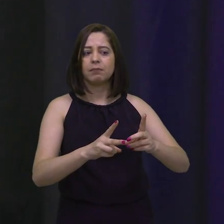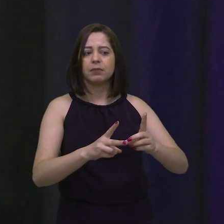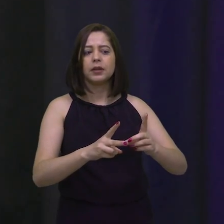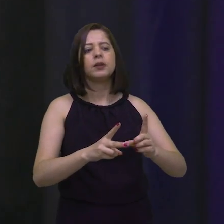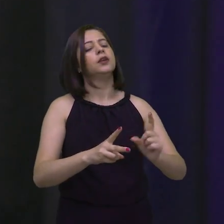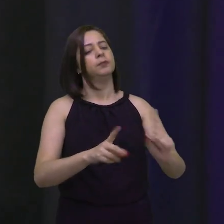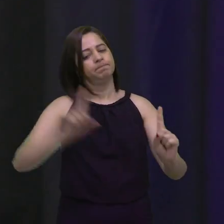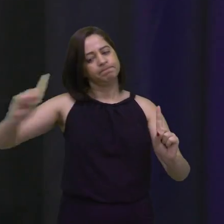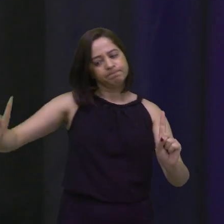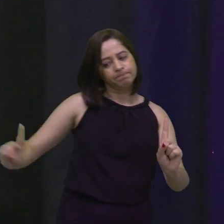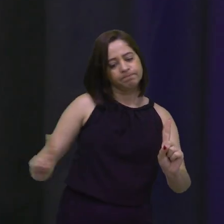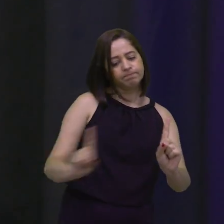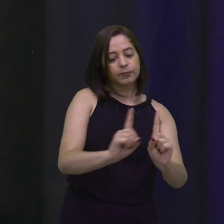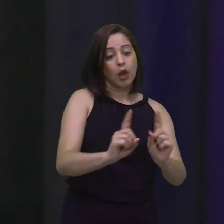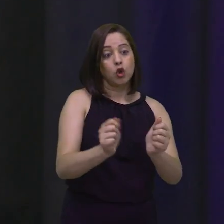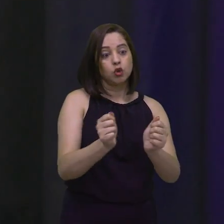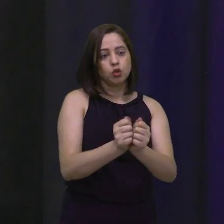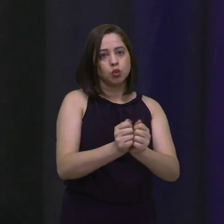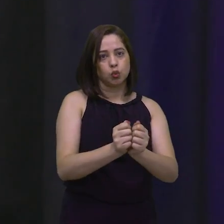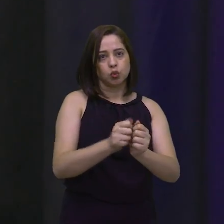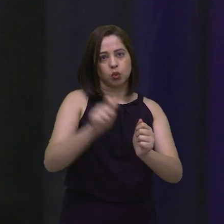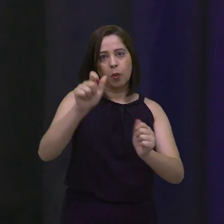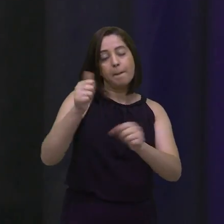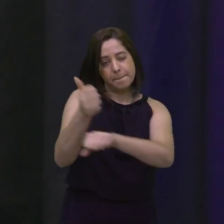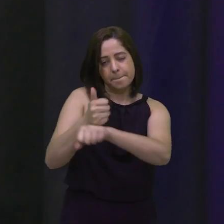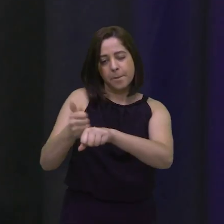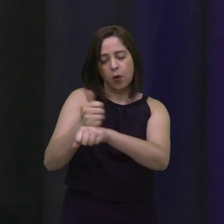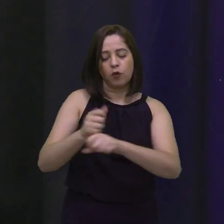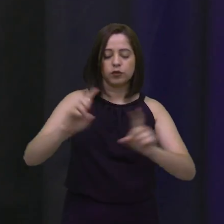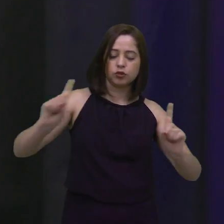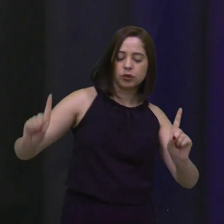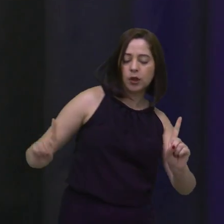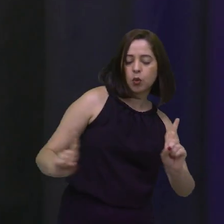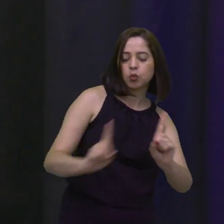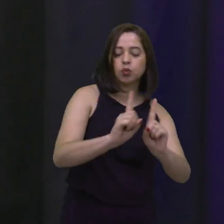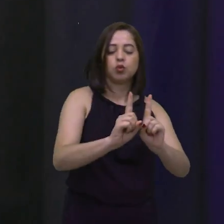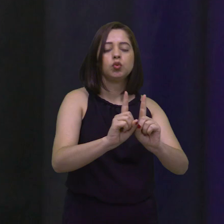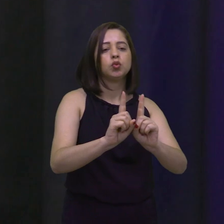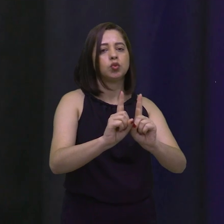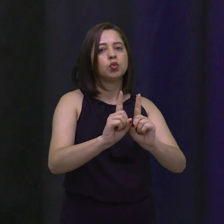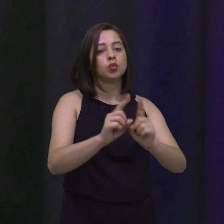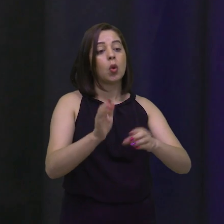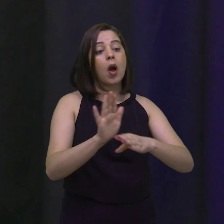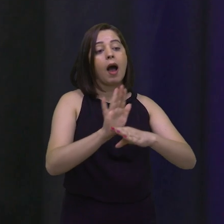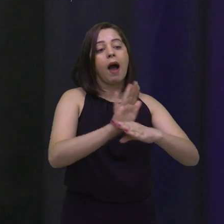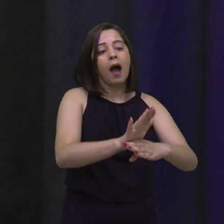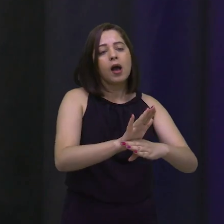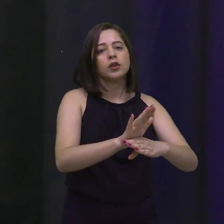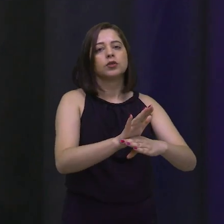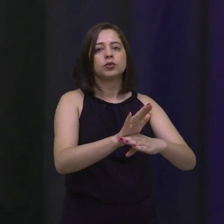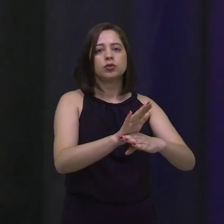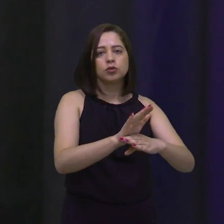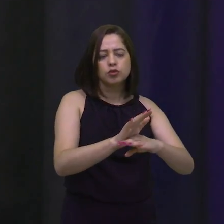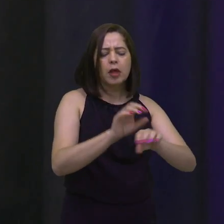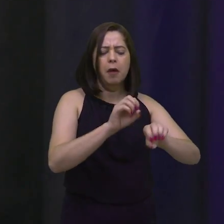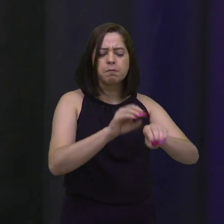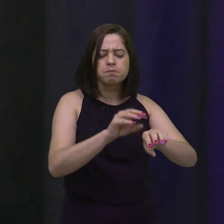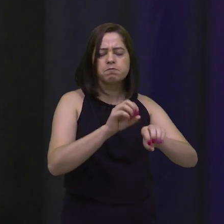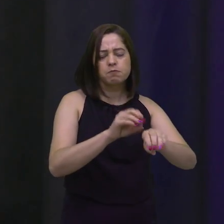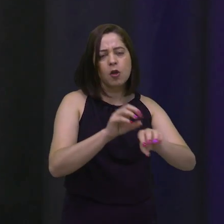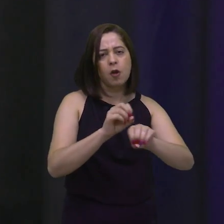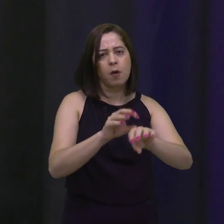acompanhante especializado dentro do ambiente escolar, que é onde ela fica boa parte do seu dia e